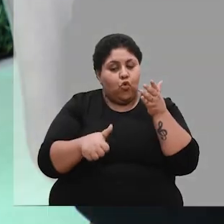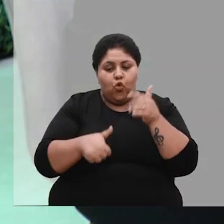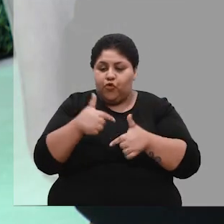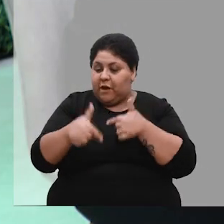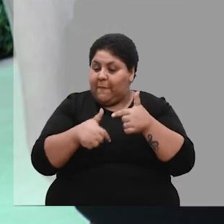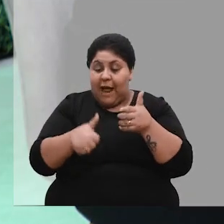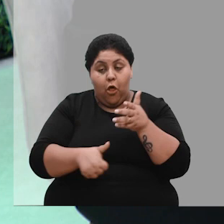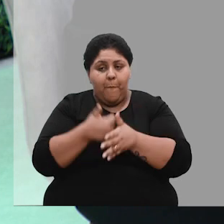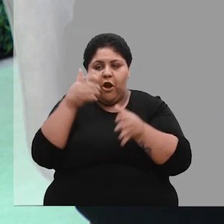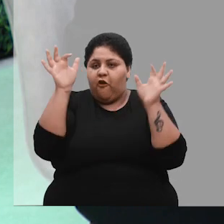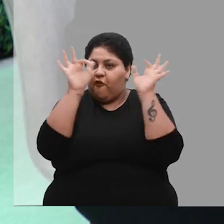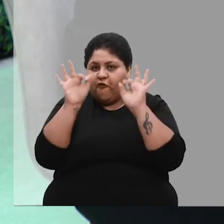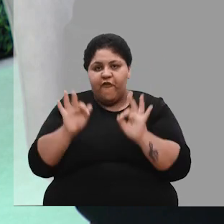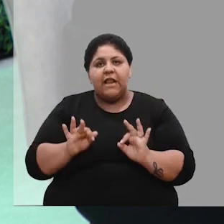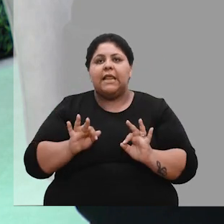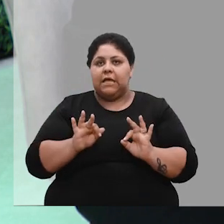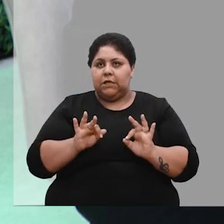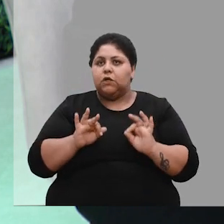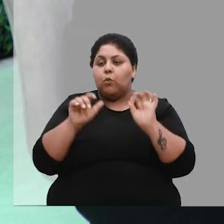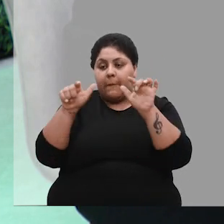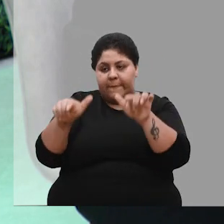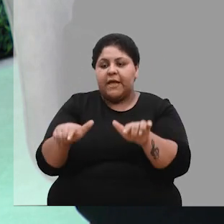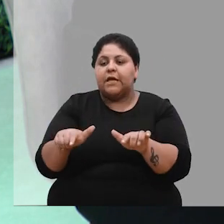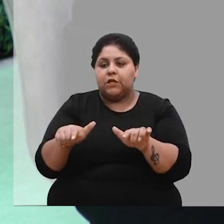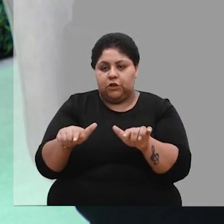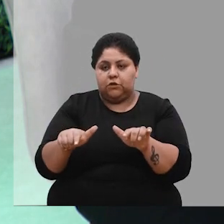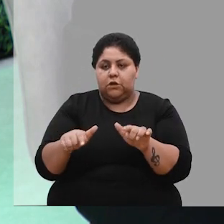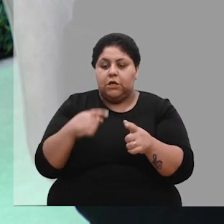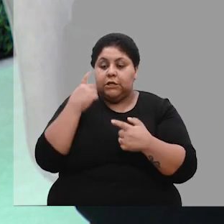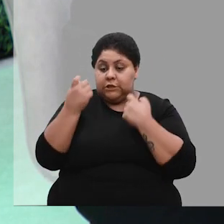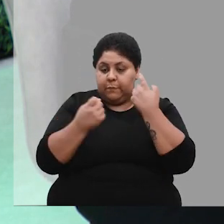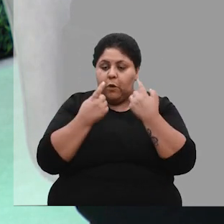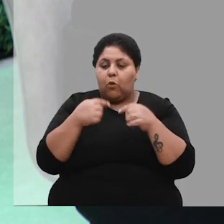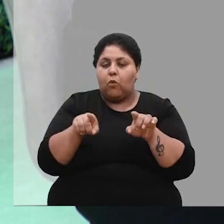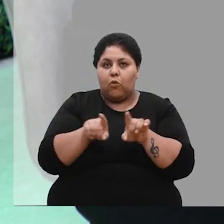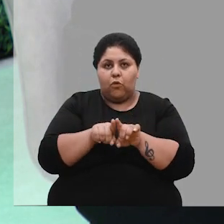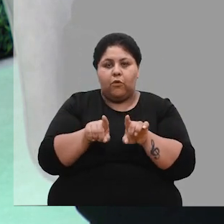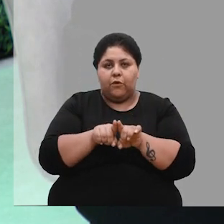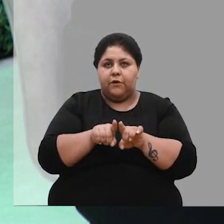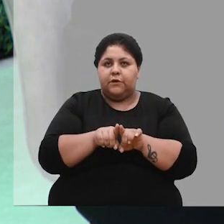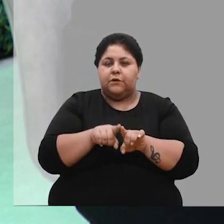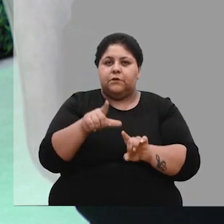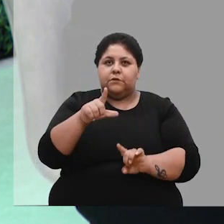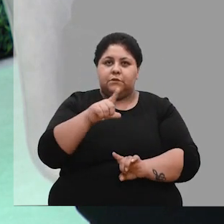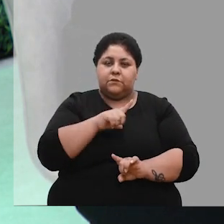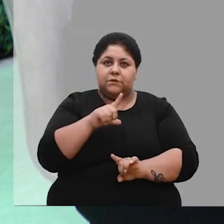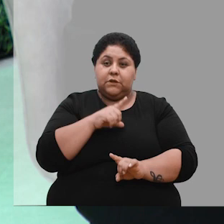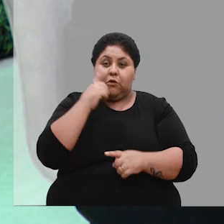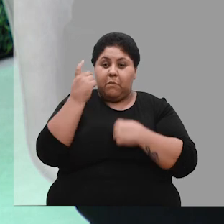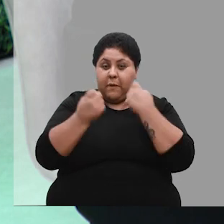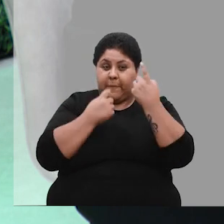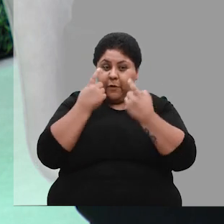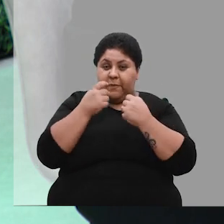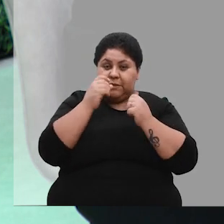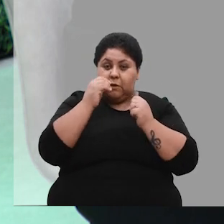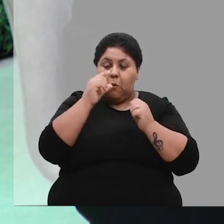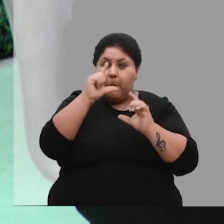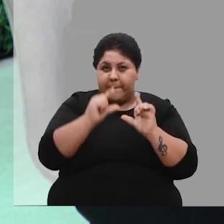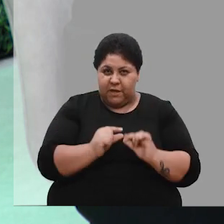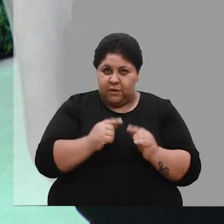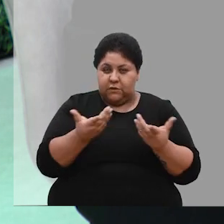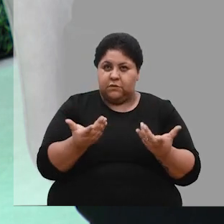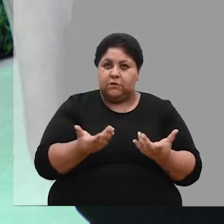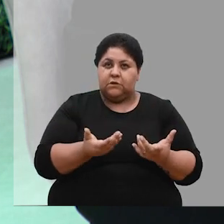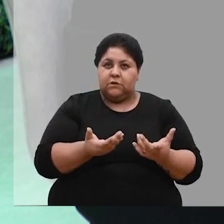vai render muito mais, vai estar muito mais feliz, né? Nesse ambiente né? que se preocupa com ela, então ela tem, né,